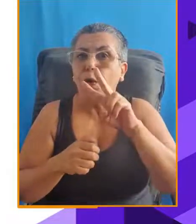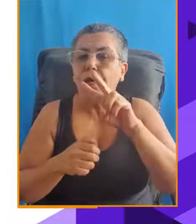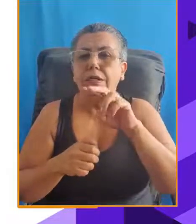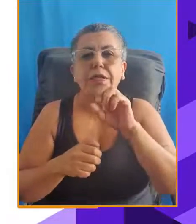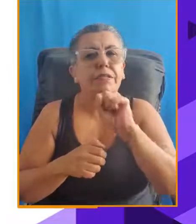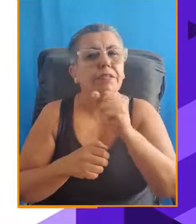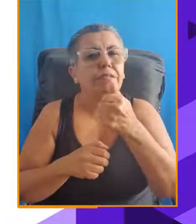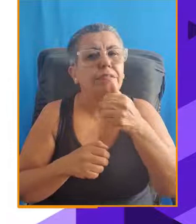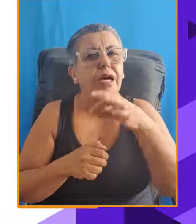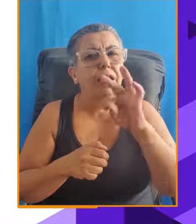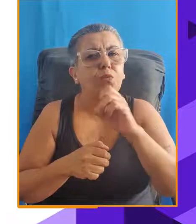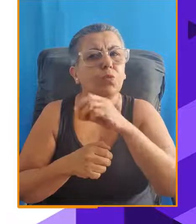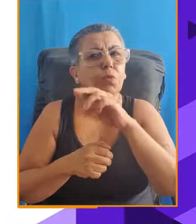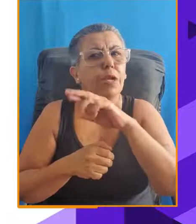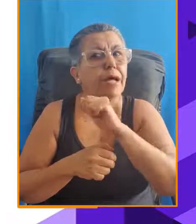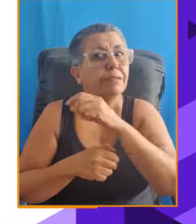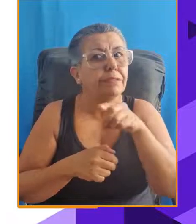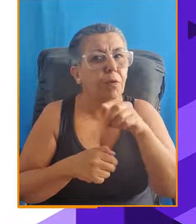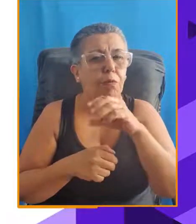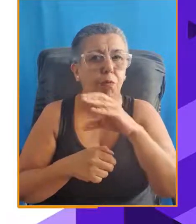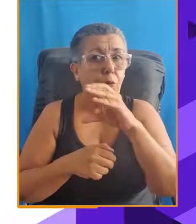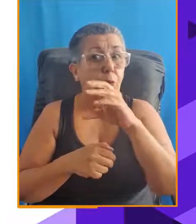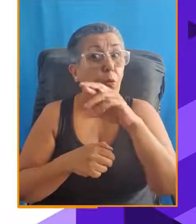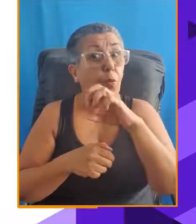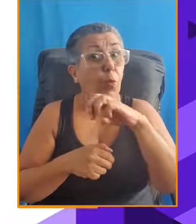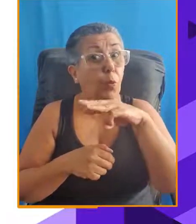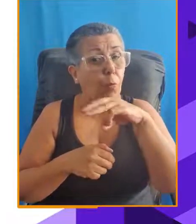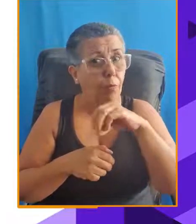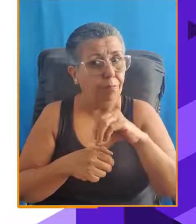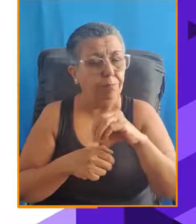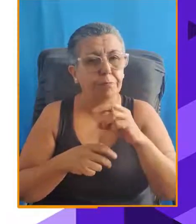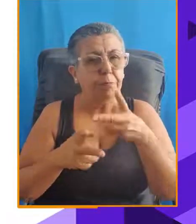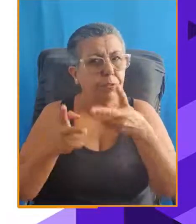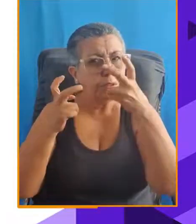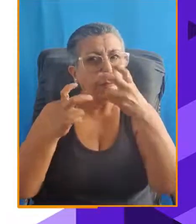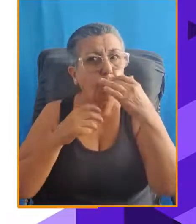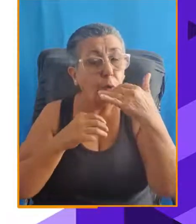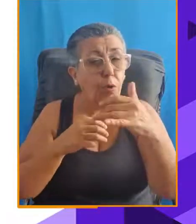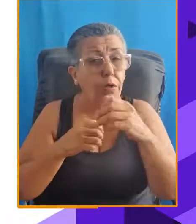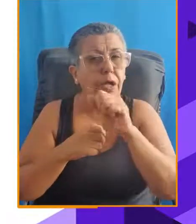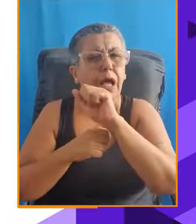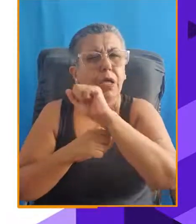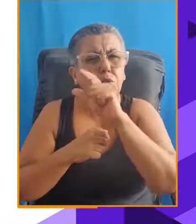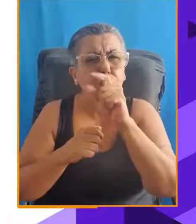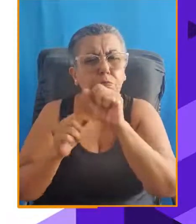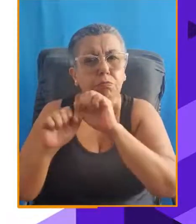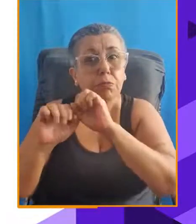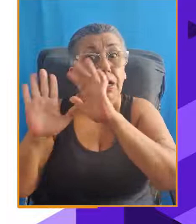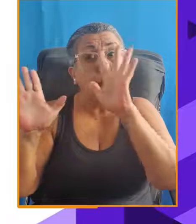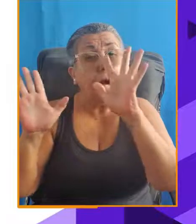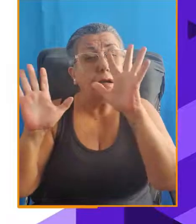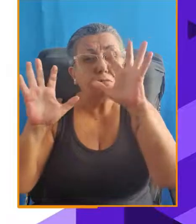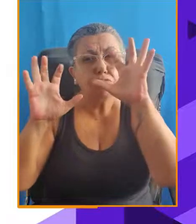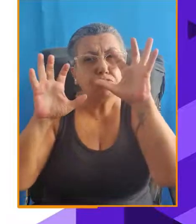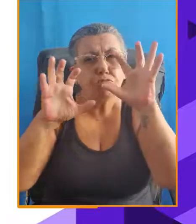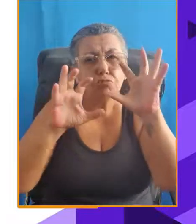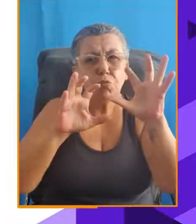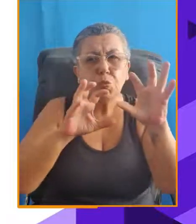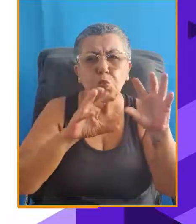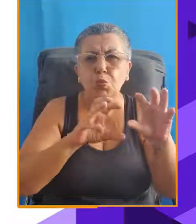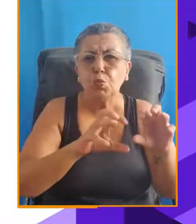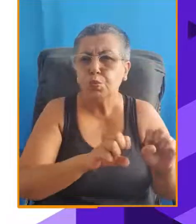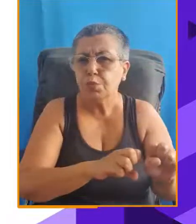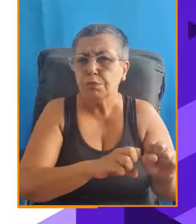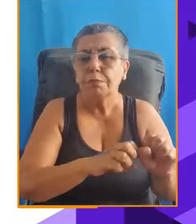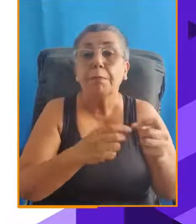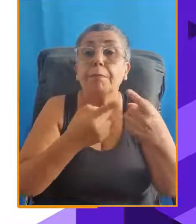de saturação, cromo. Então, podemos ver nesse grupo as cores azul claro, azul marinho, azul